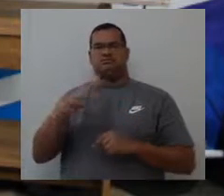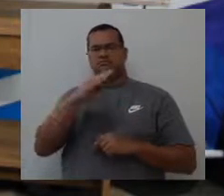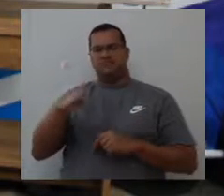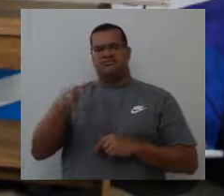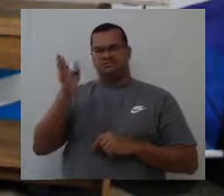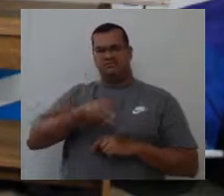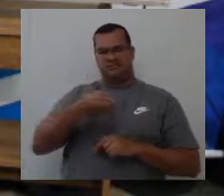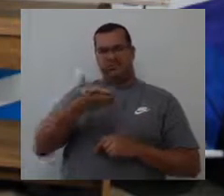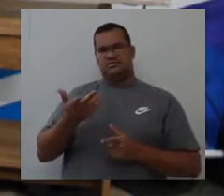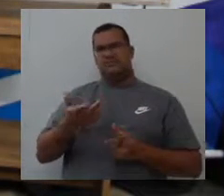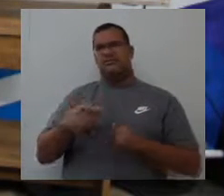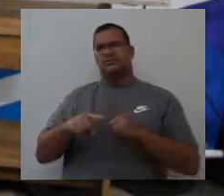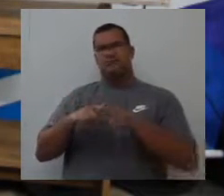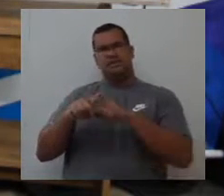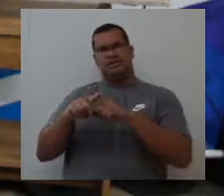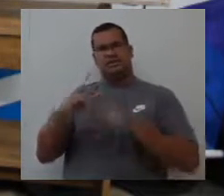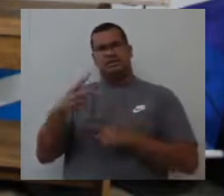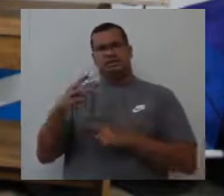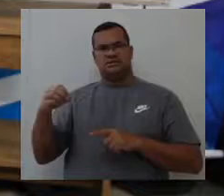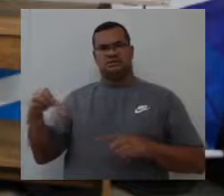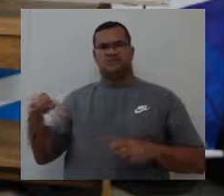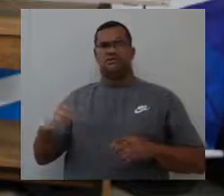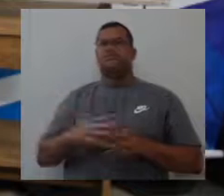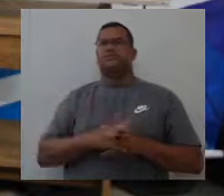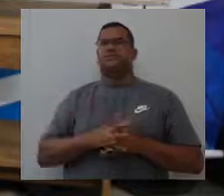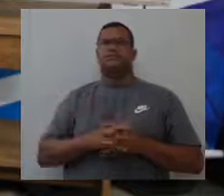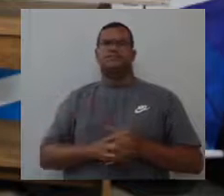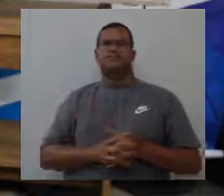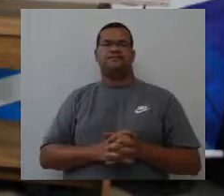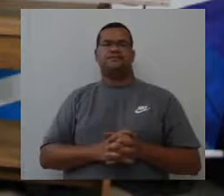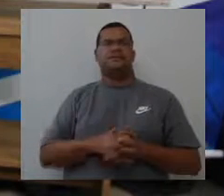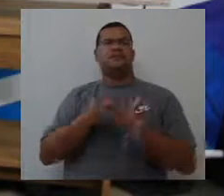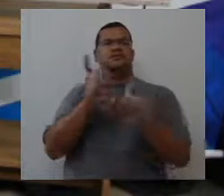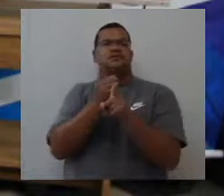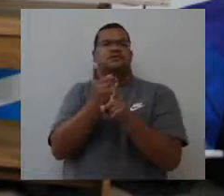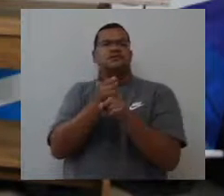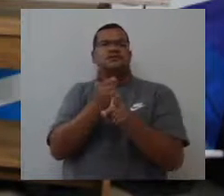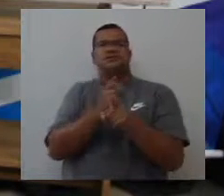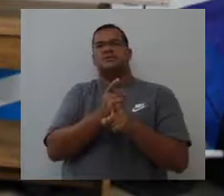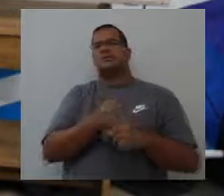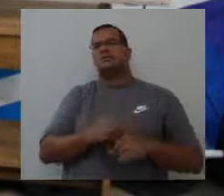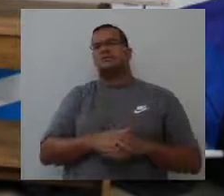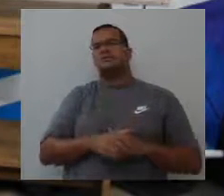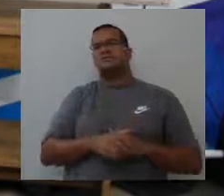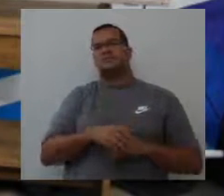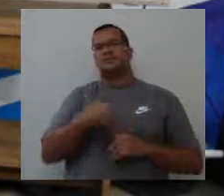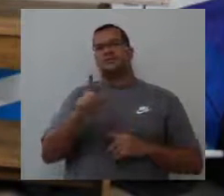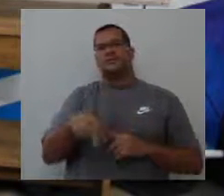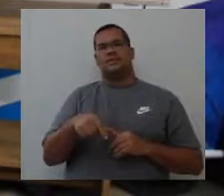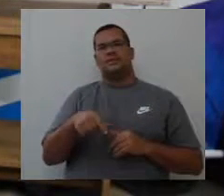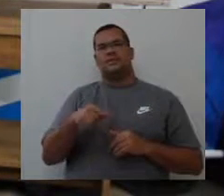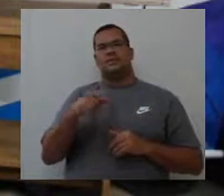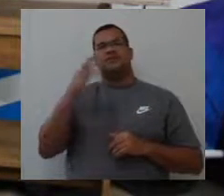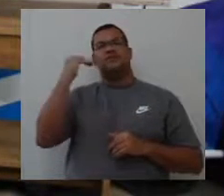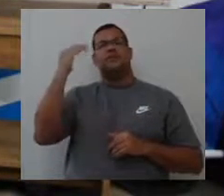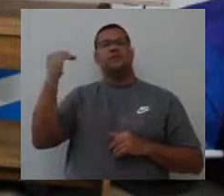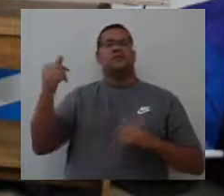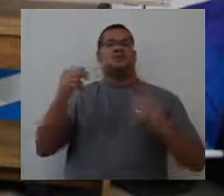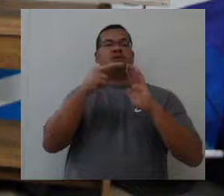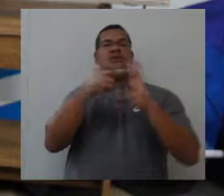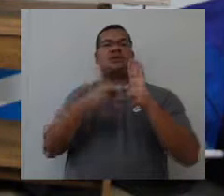igual aos meios, produto dos extremos igual ao produto dos meios. E aí eu encontro essa famosa regra de 3. Quem tem